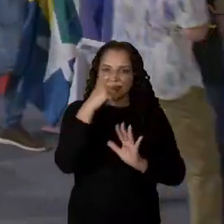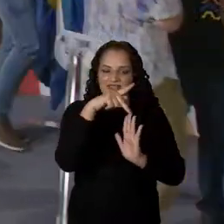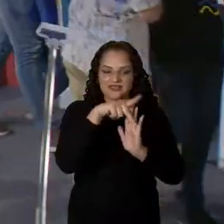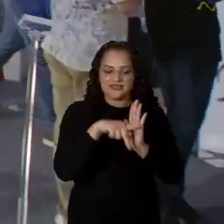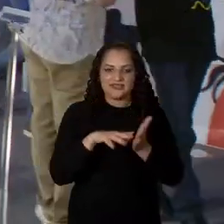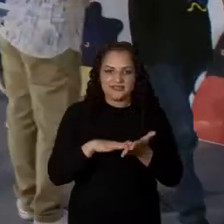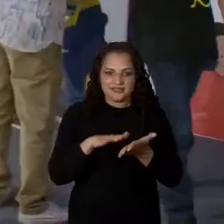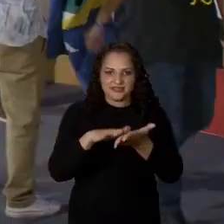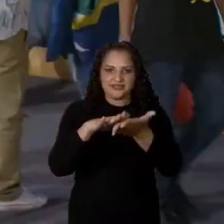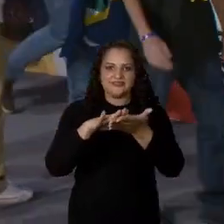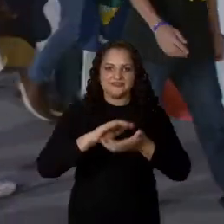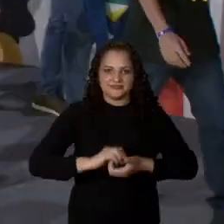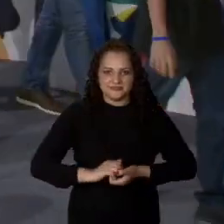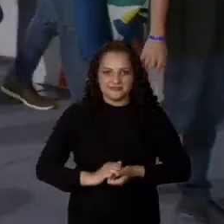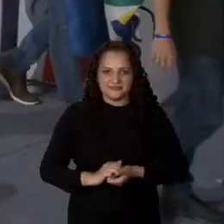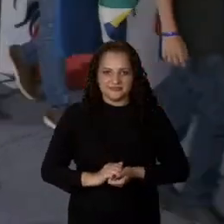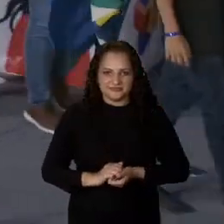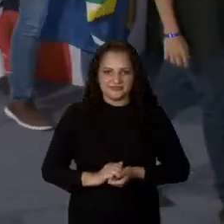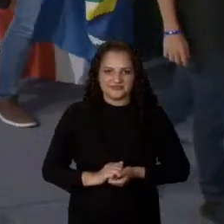Parabéns.